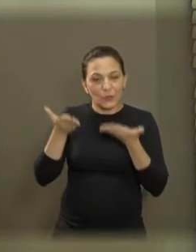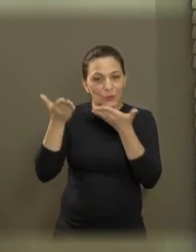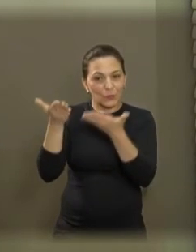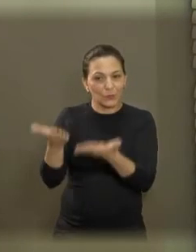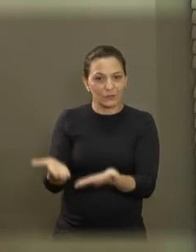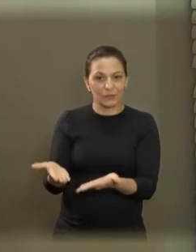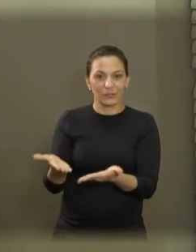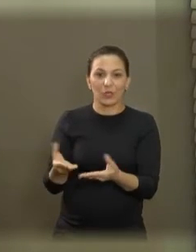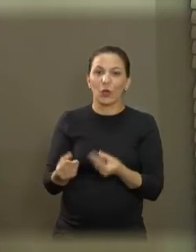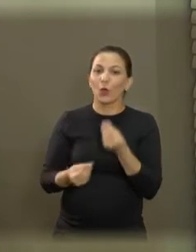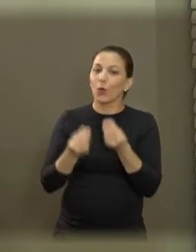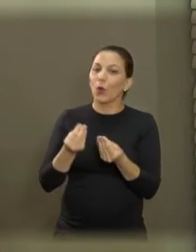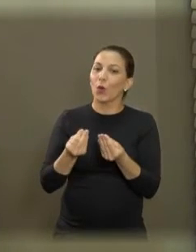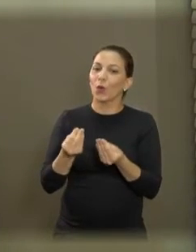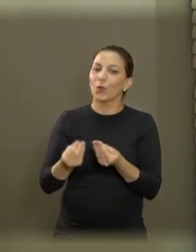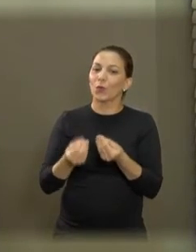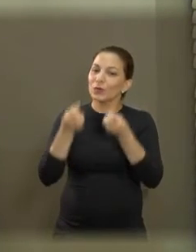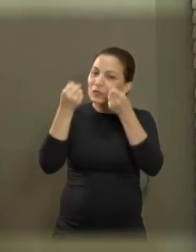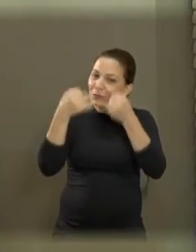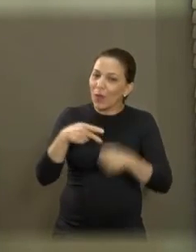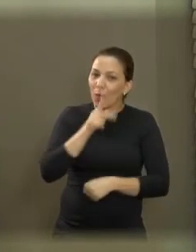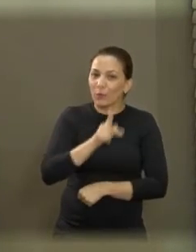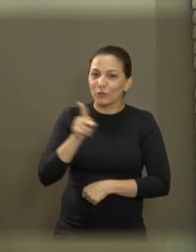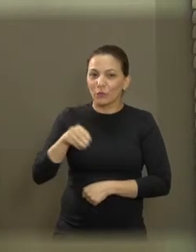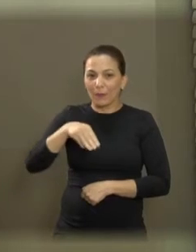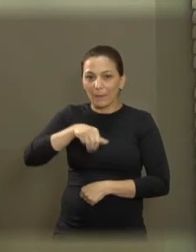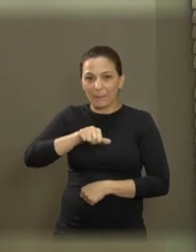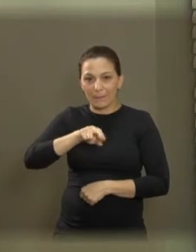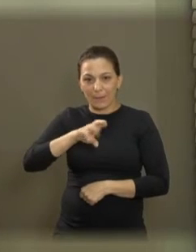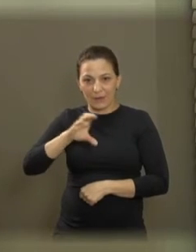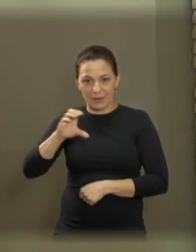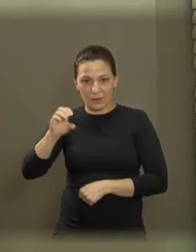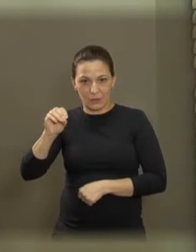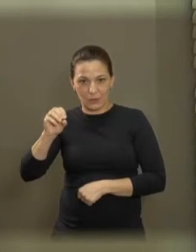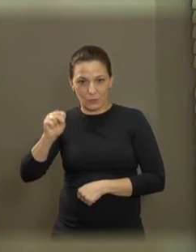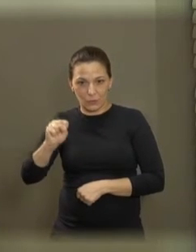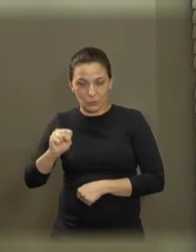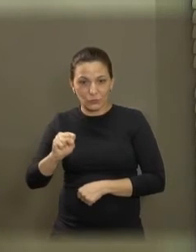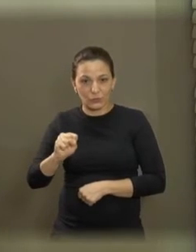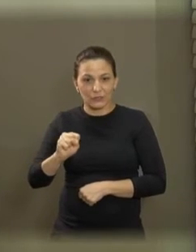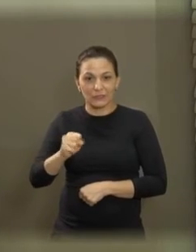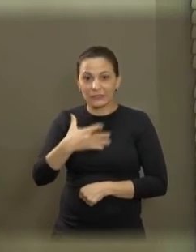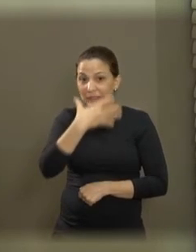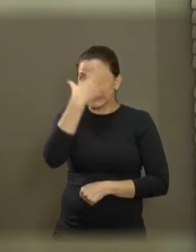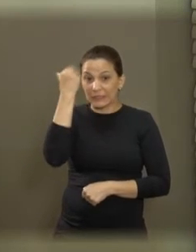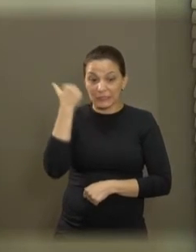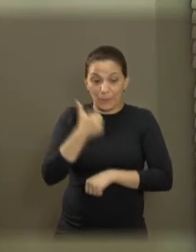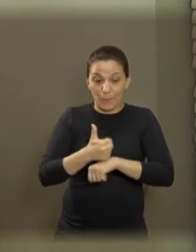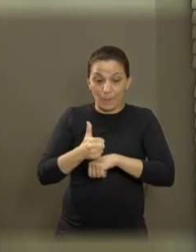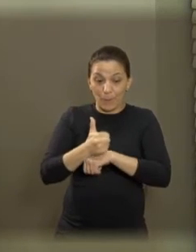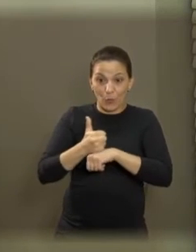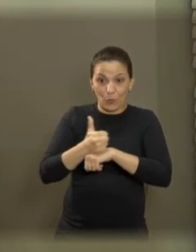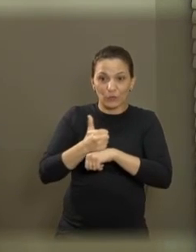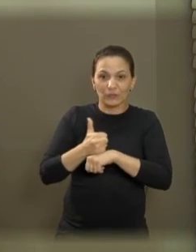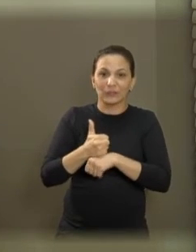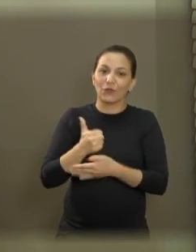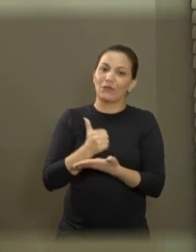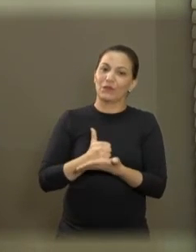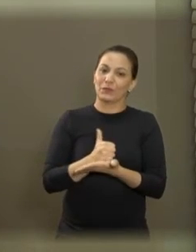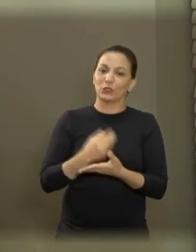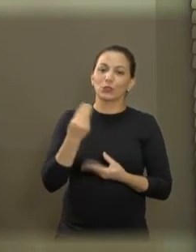como falar do professor Marcos sem falar na profissão farmacêutica? É